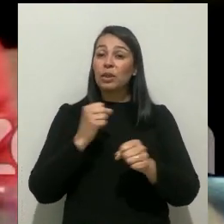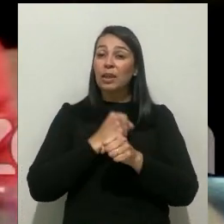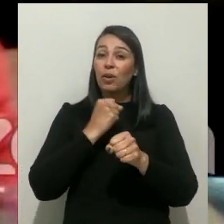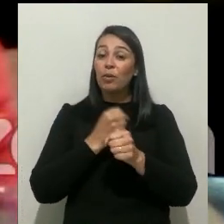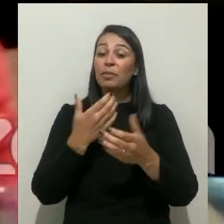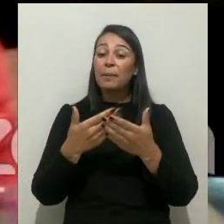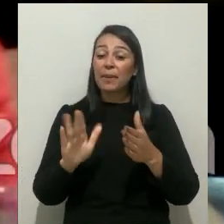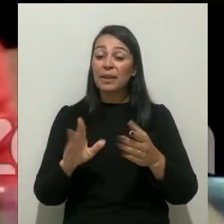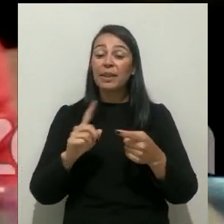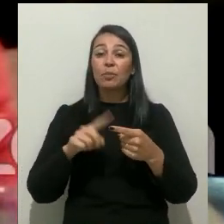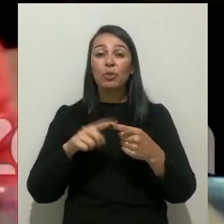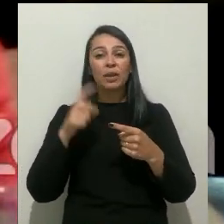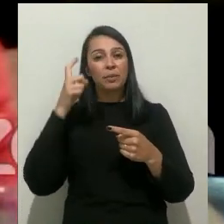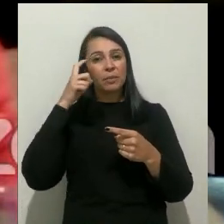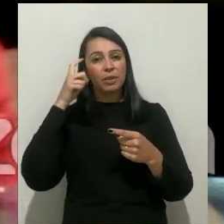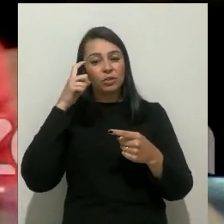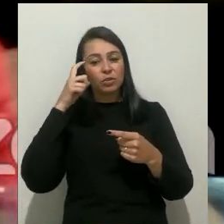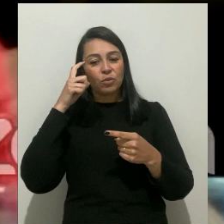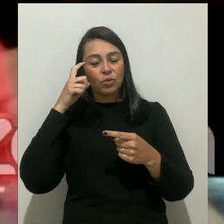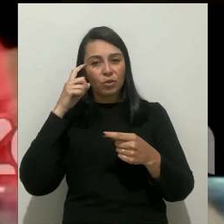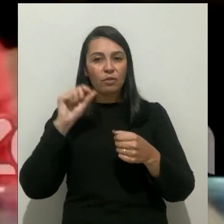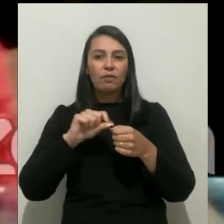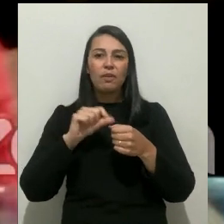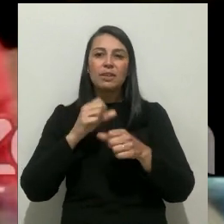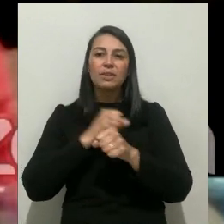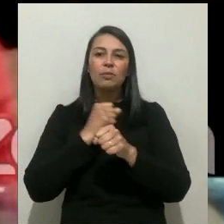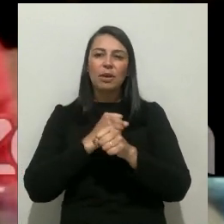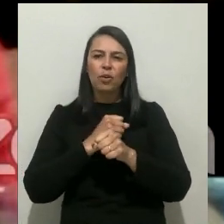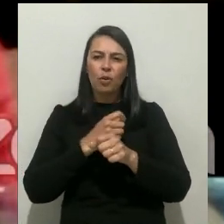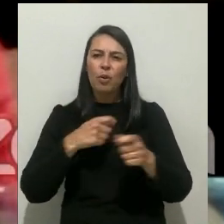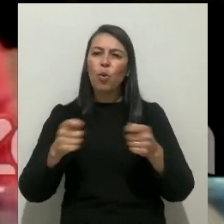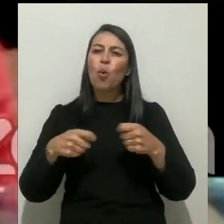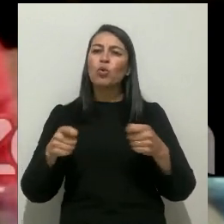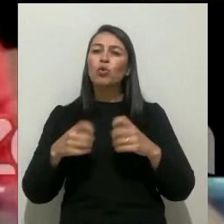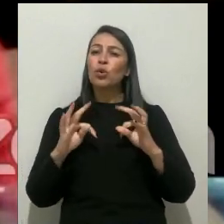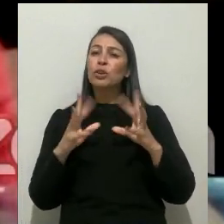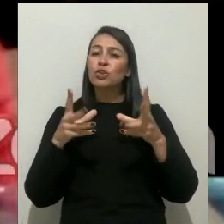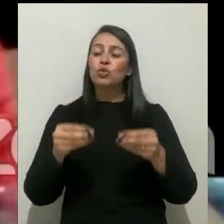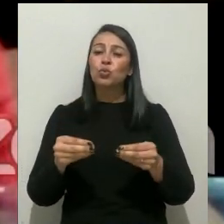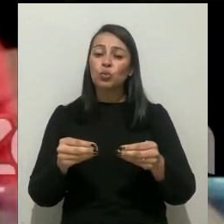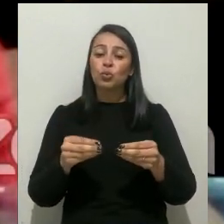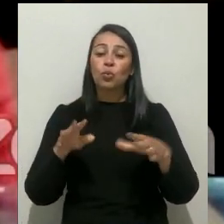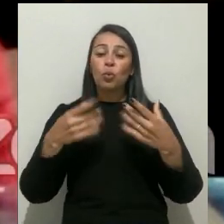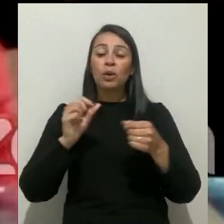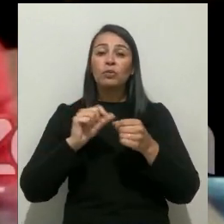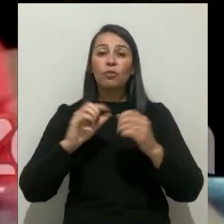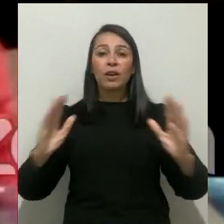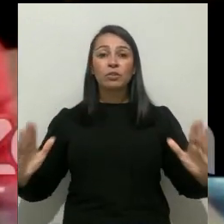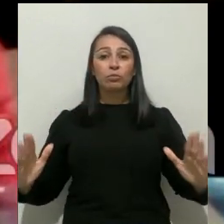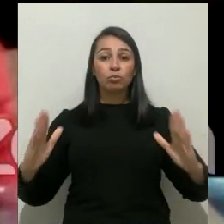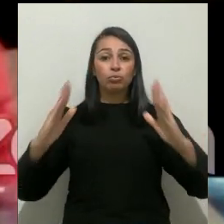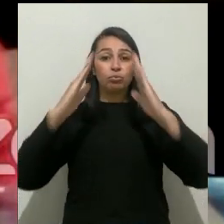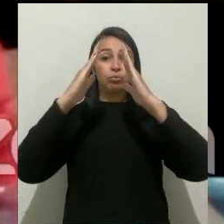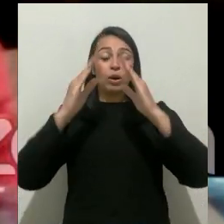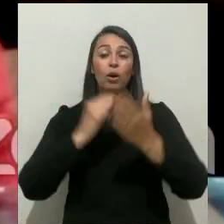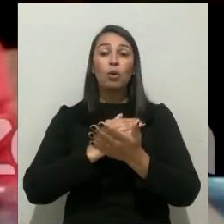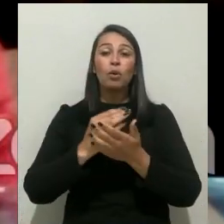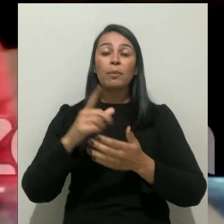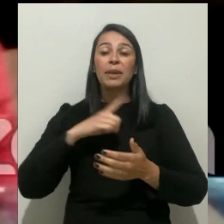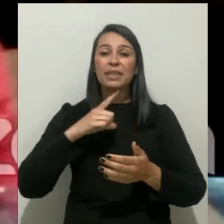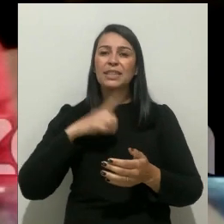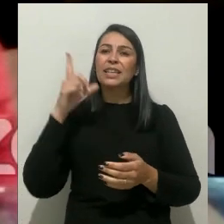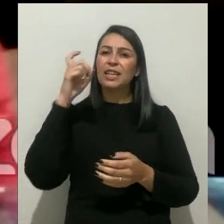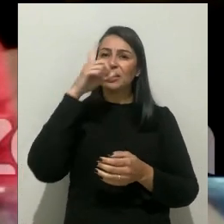tinha pensado que ele tinha que fazer uma obra que ele tivesse controle total sobre ela. Quando você faz o efeito chaminé em concreto, você começa a ter